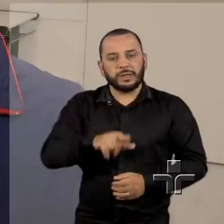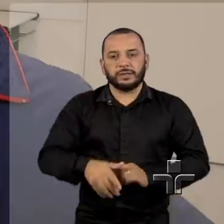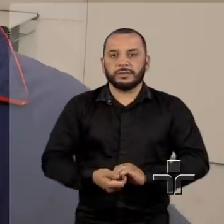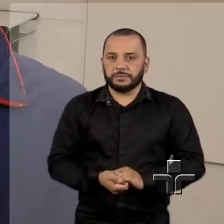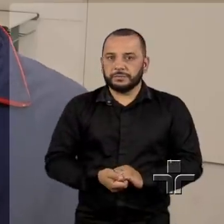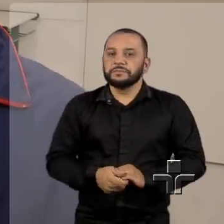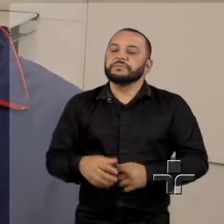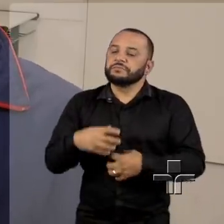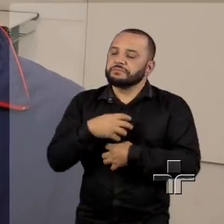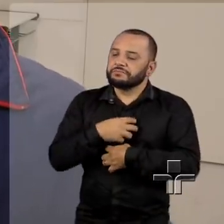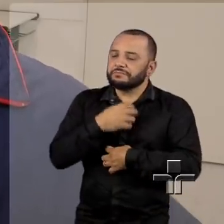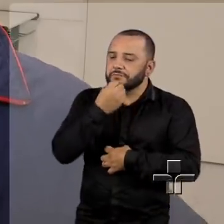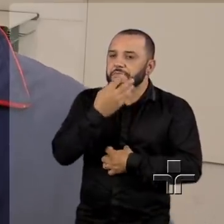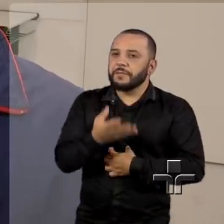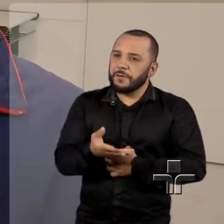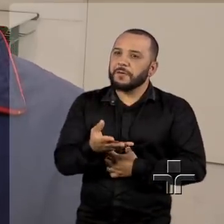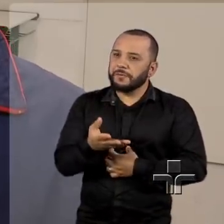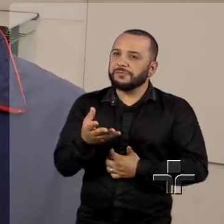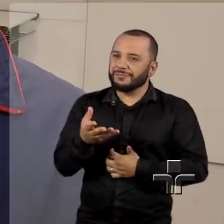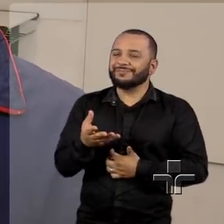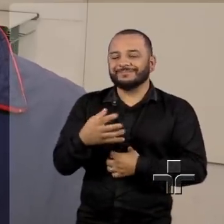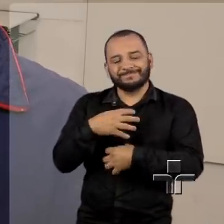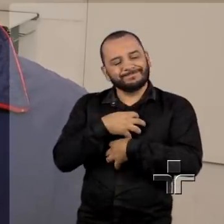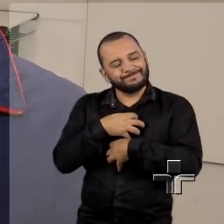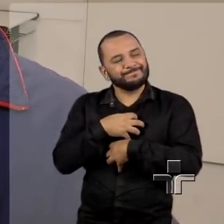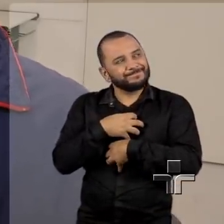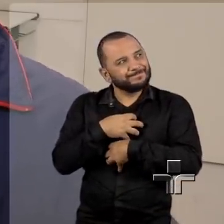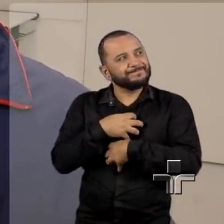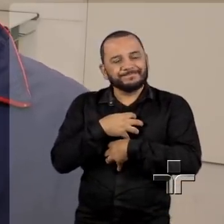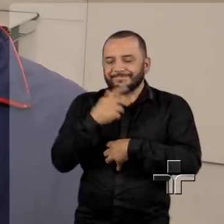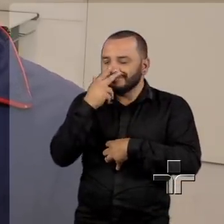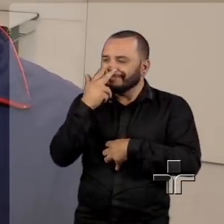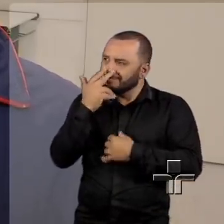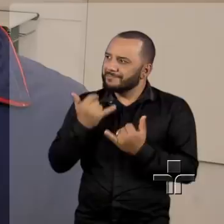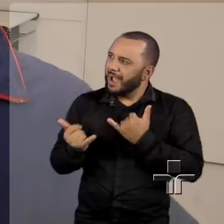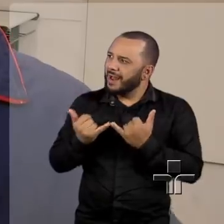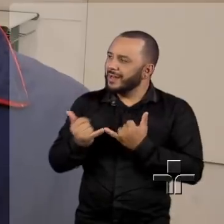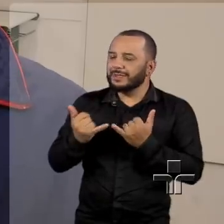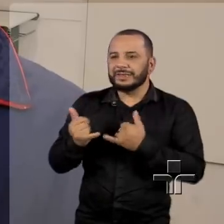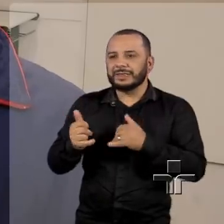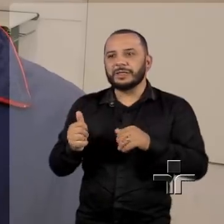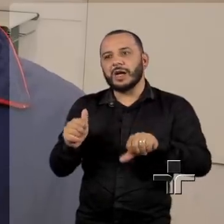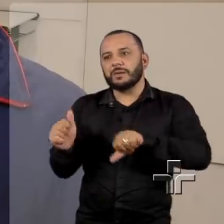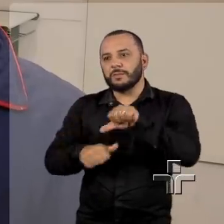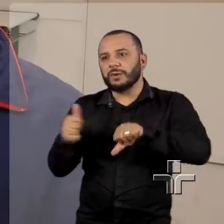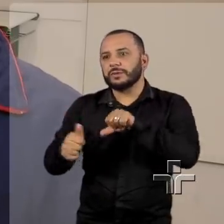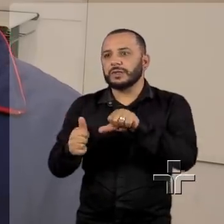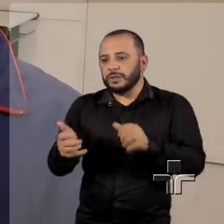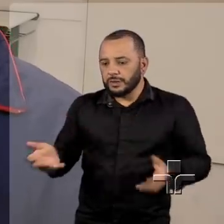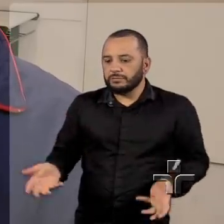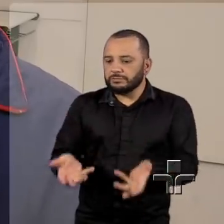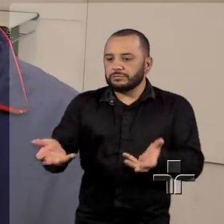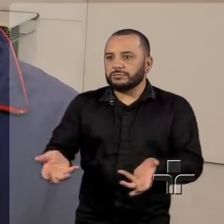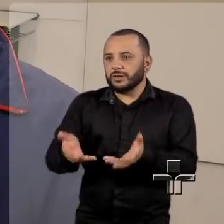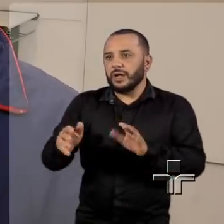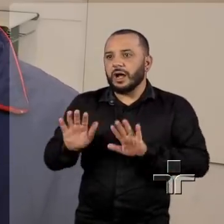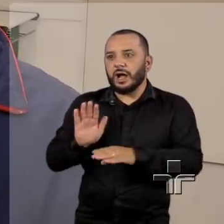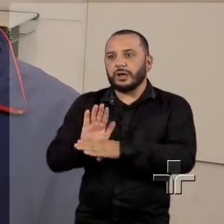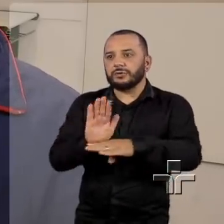Um sentimento muito bom, que você sente que você está mudando, você está ajudando as pessoas, conscientizando